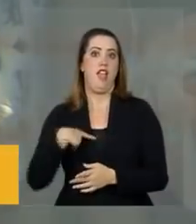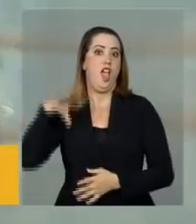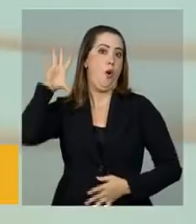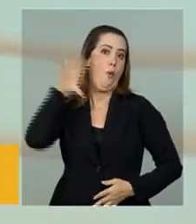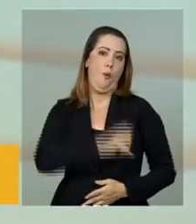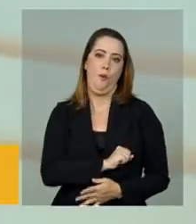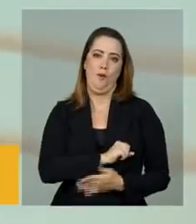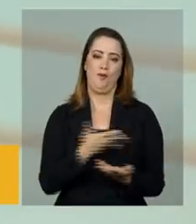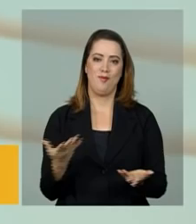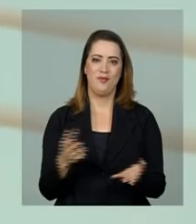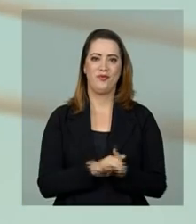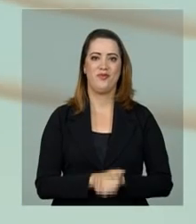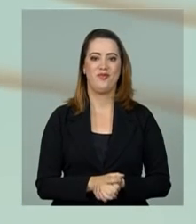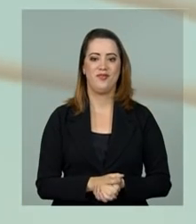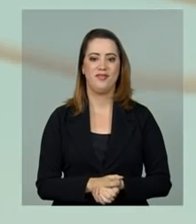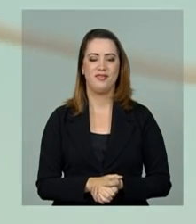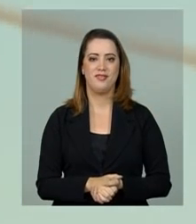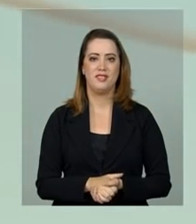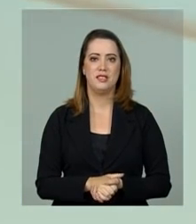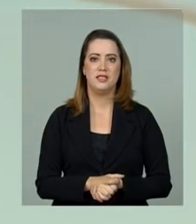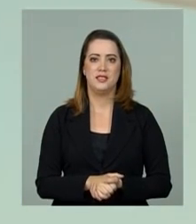adorei.